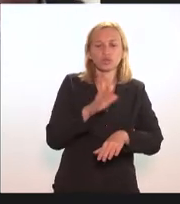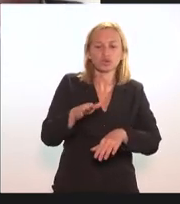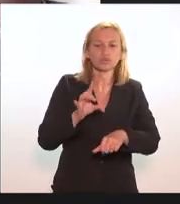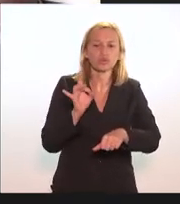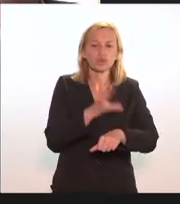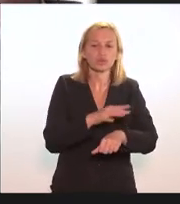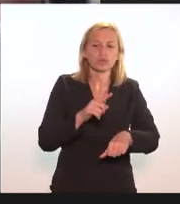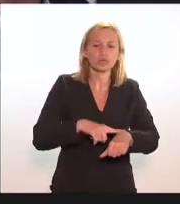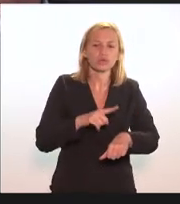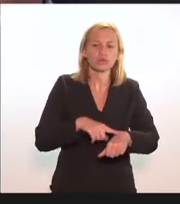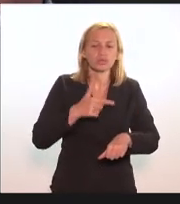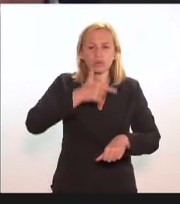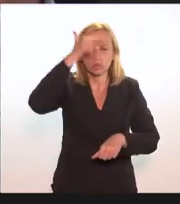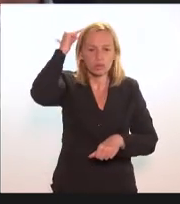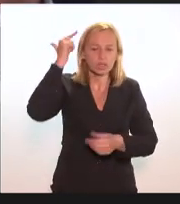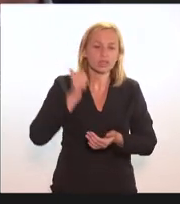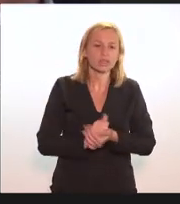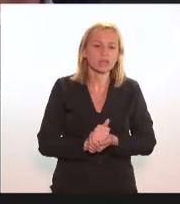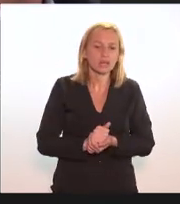Último ponto, Luiz.